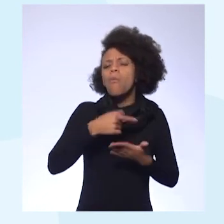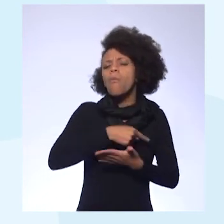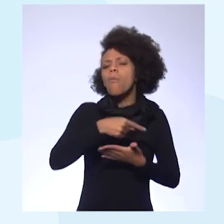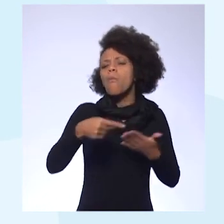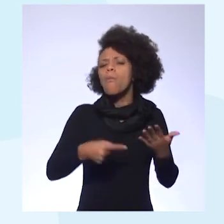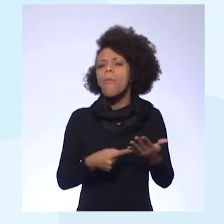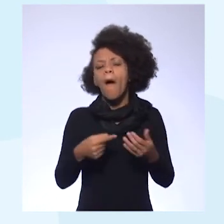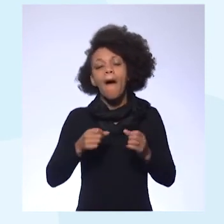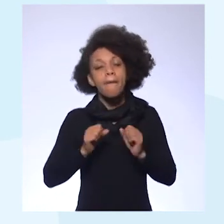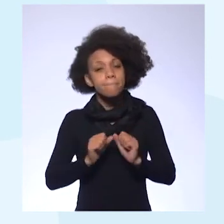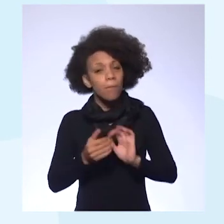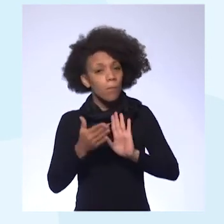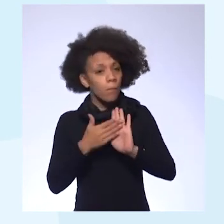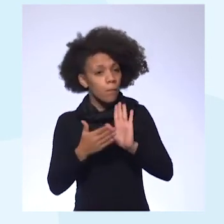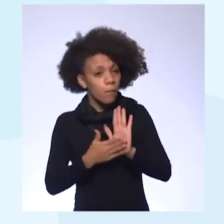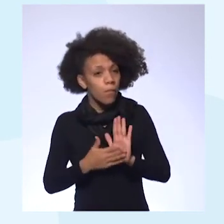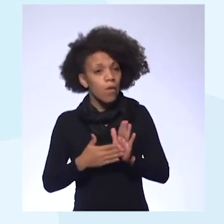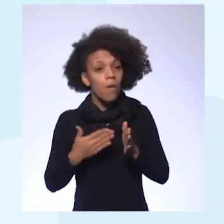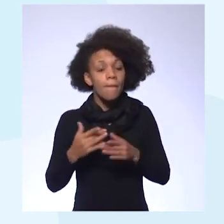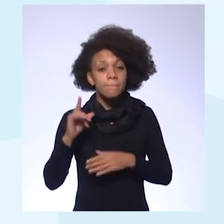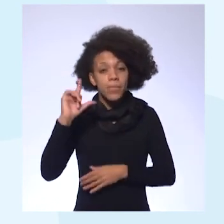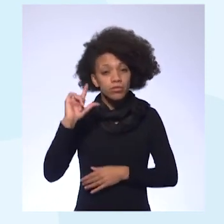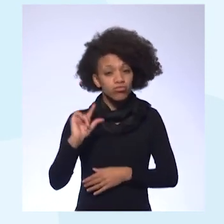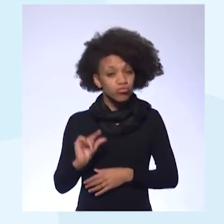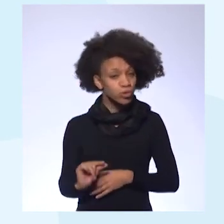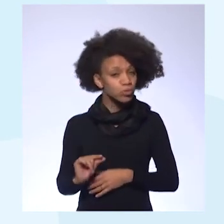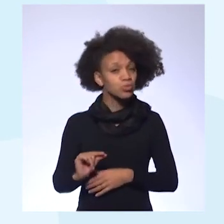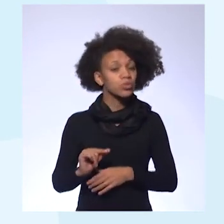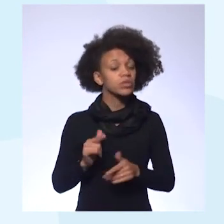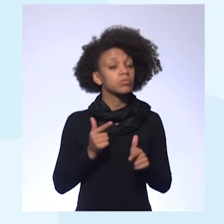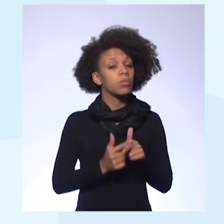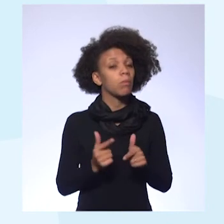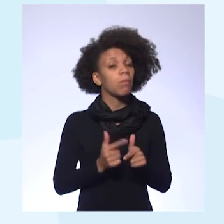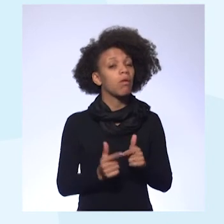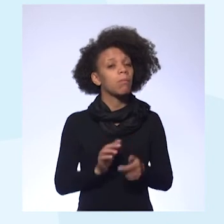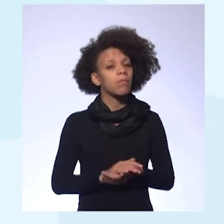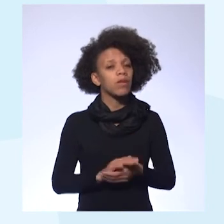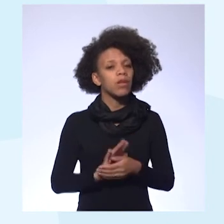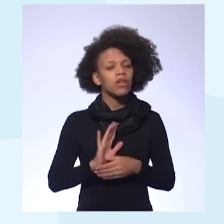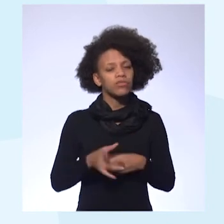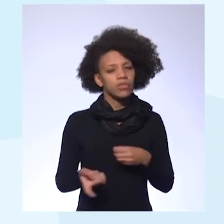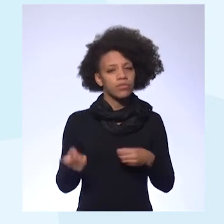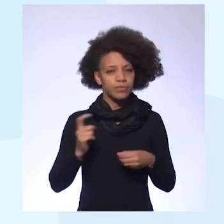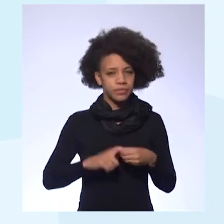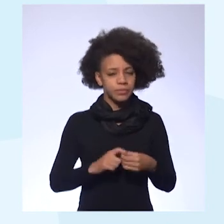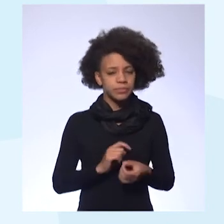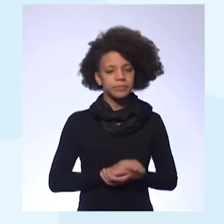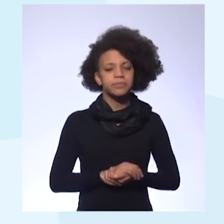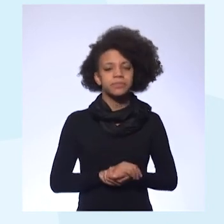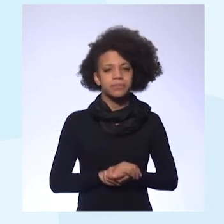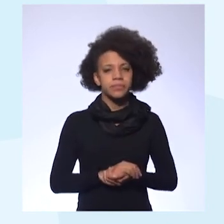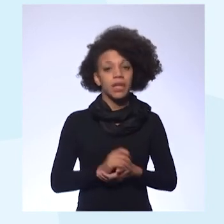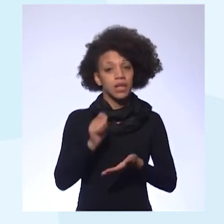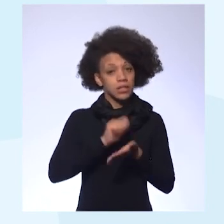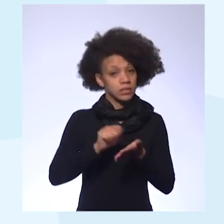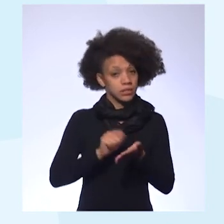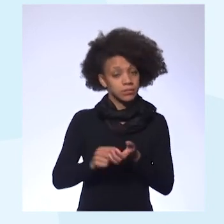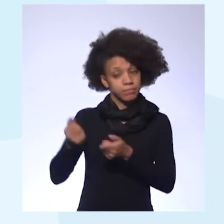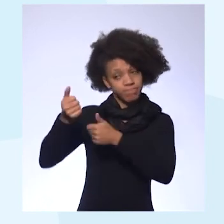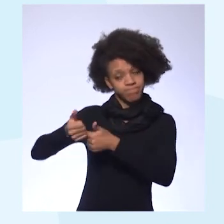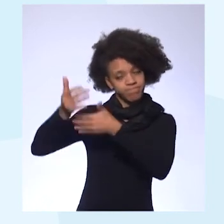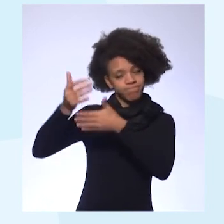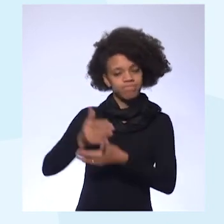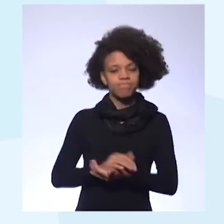alternativas podemos propor para a diminuição desse problema? Voltamos em instantes também. Registre a sua